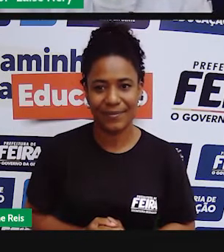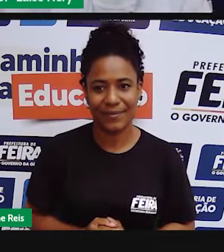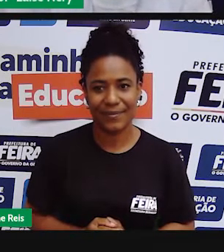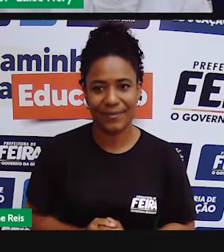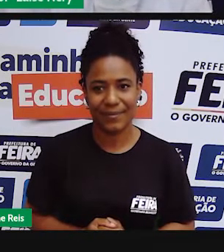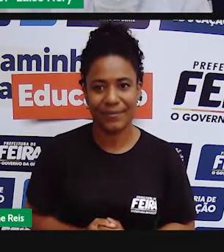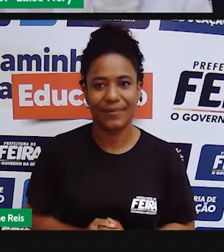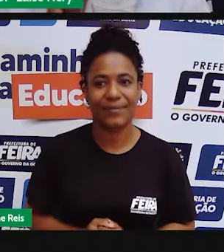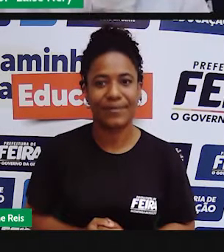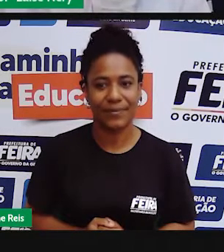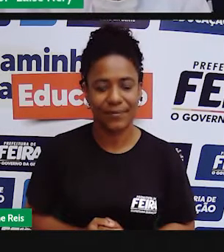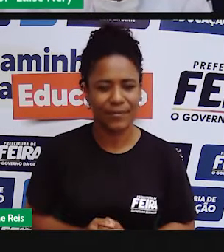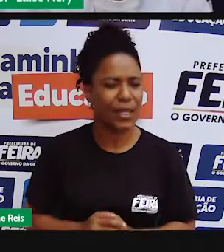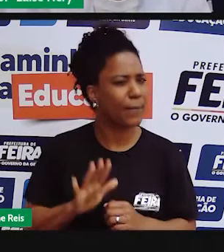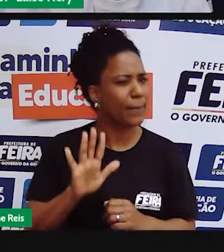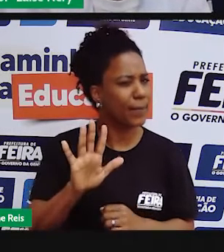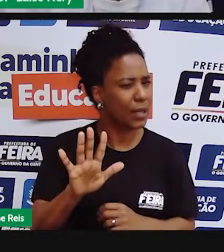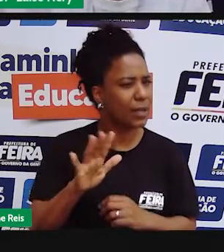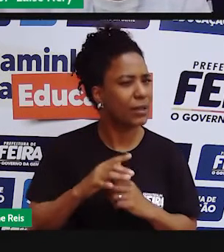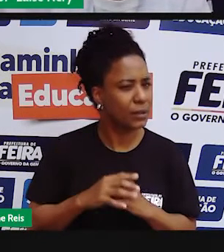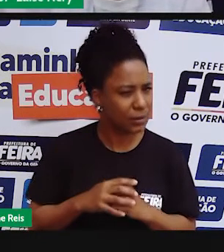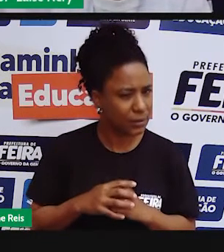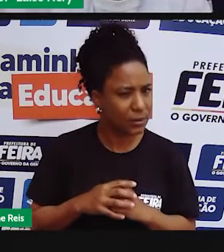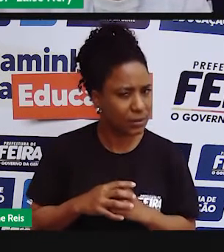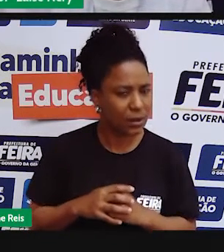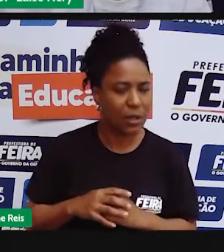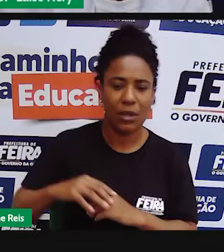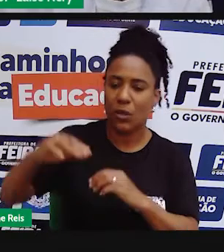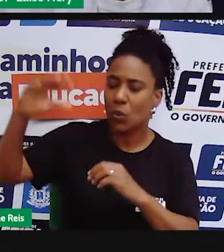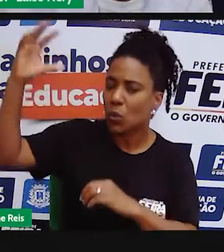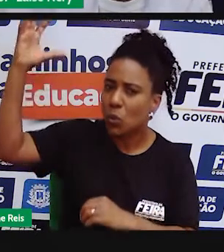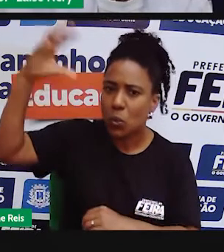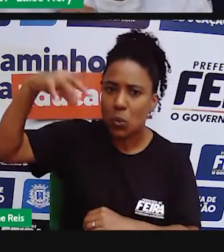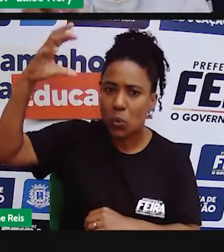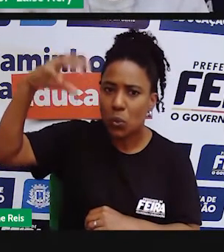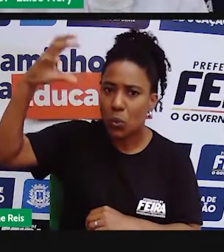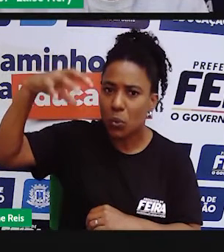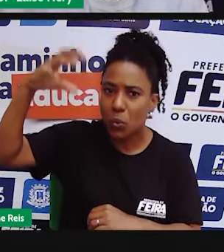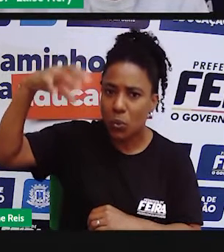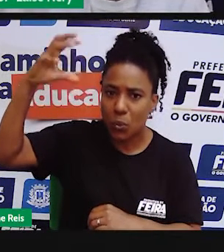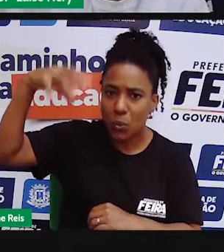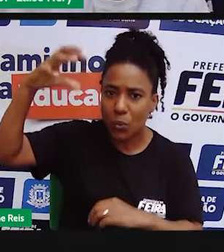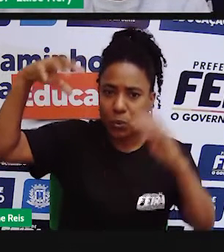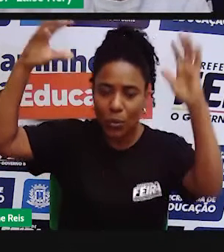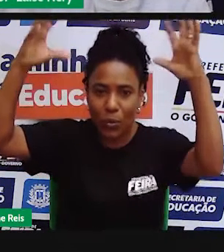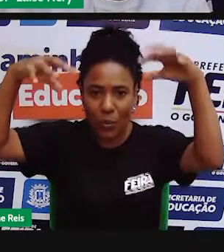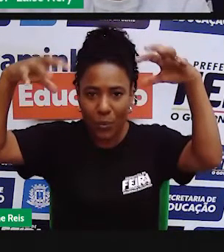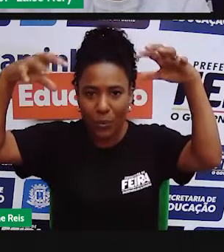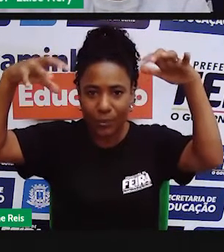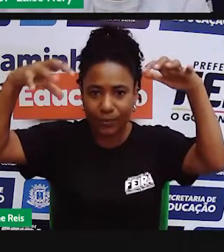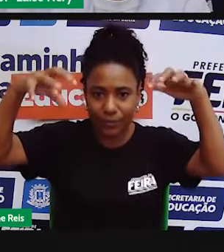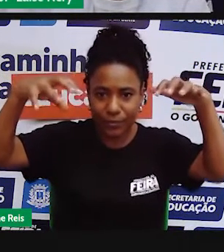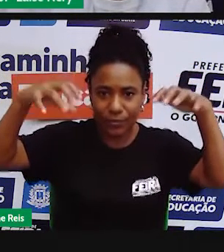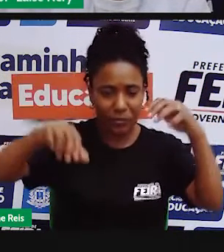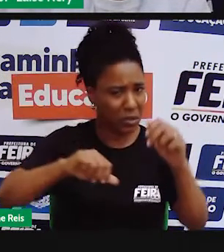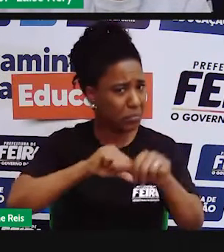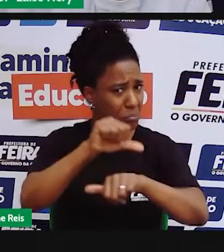Mas será que a chegada da chuva modifica a flora de uma determinada região?